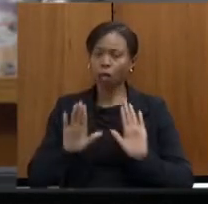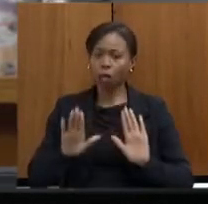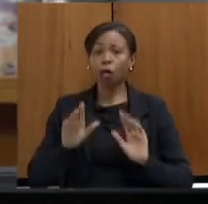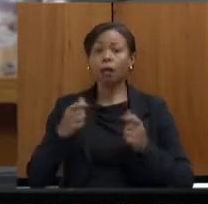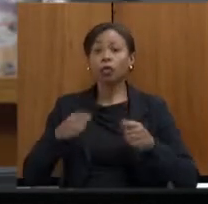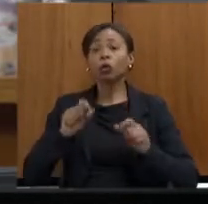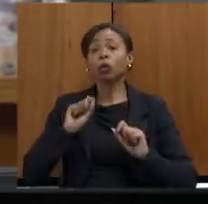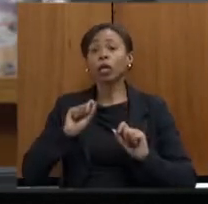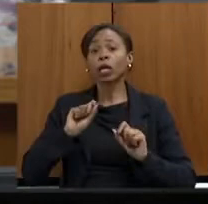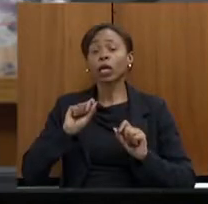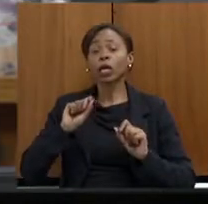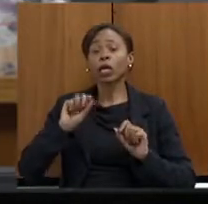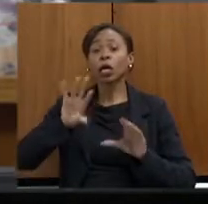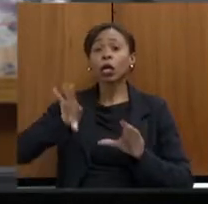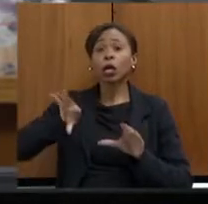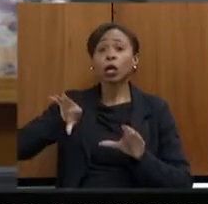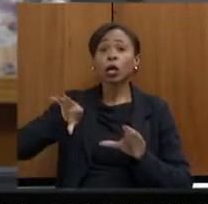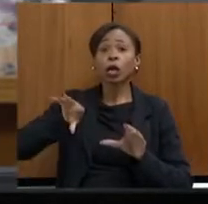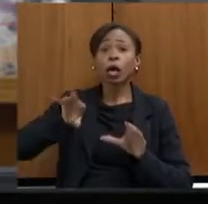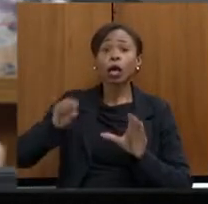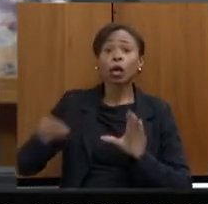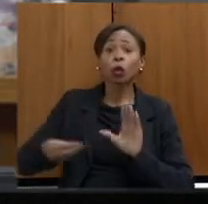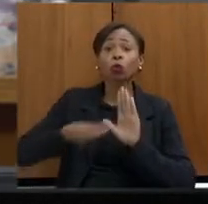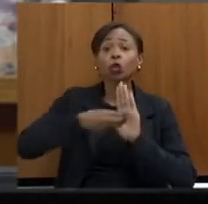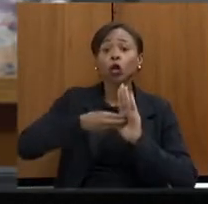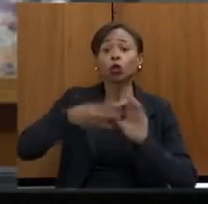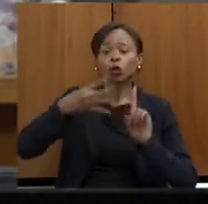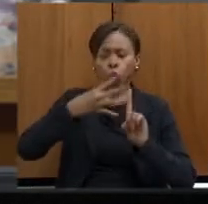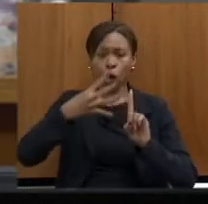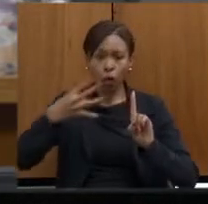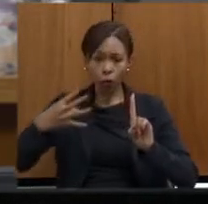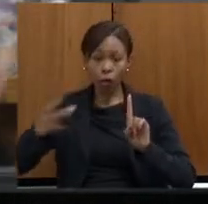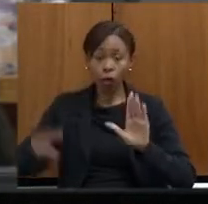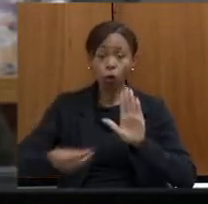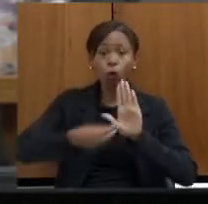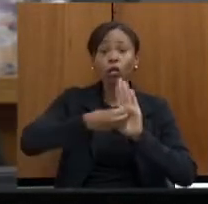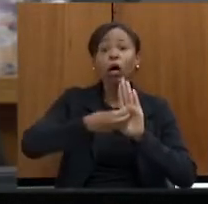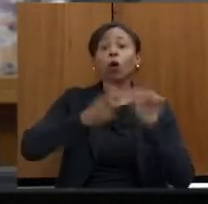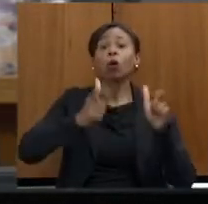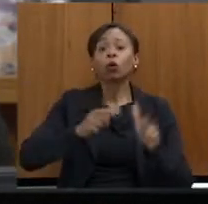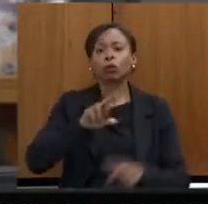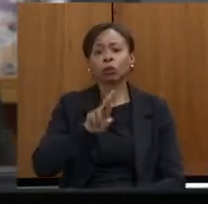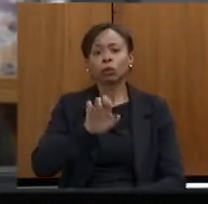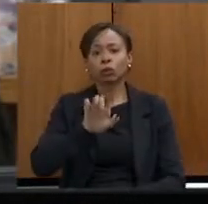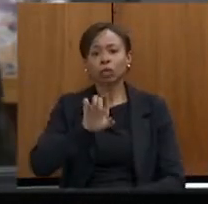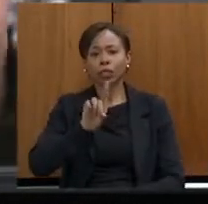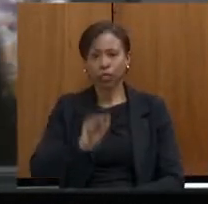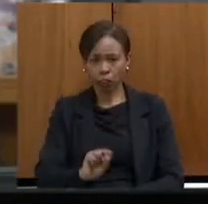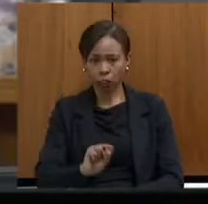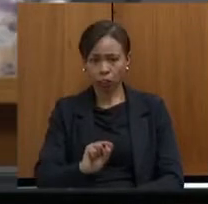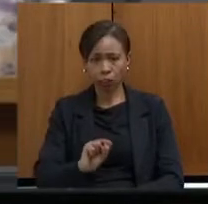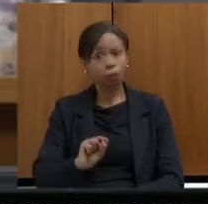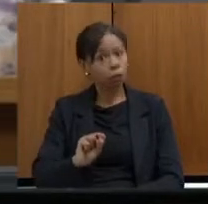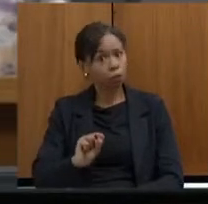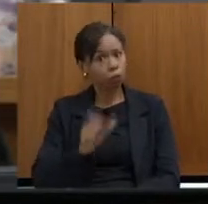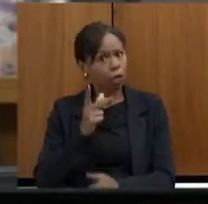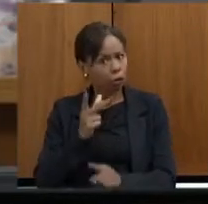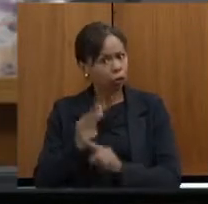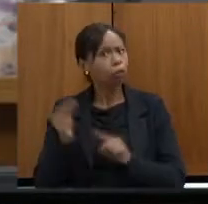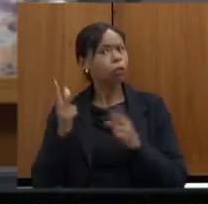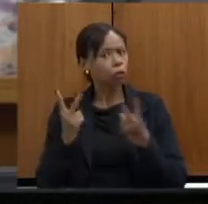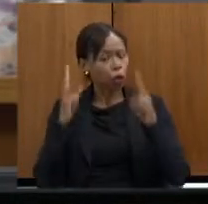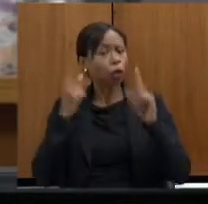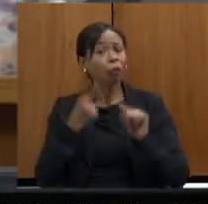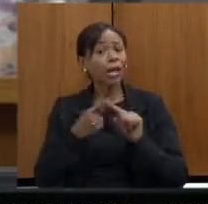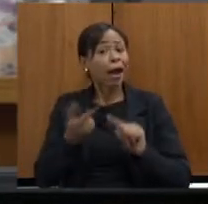segmento LGBTQIA+, nos REDs. Isso é uma conquista, porque não vinha tendo isso nos REDs, nos